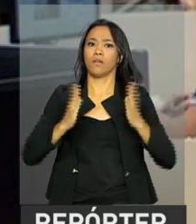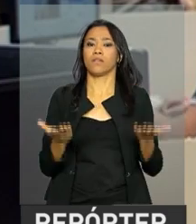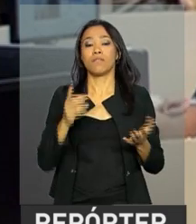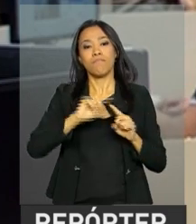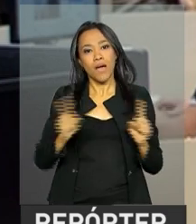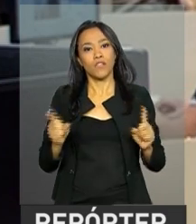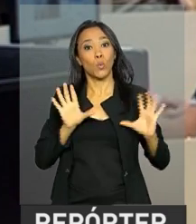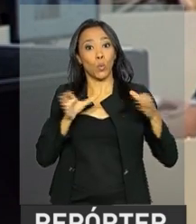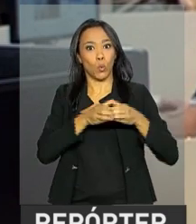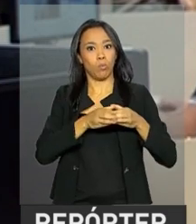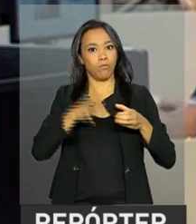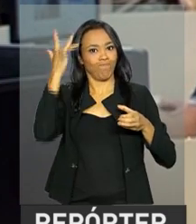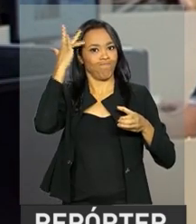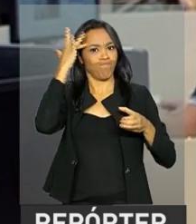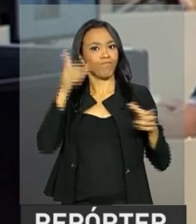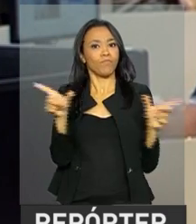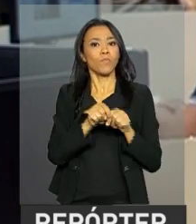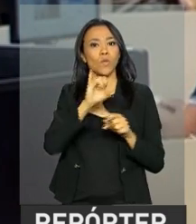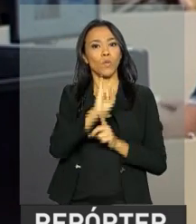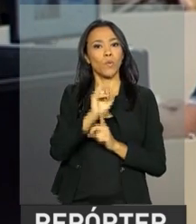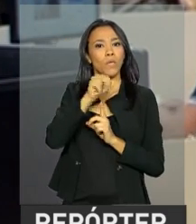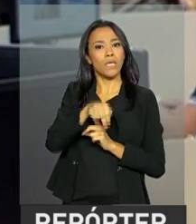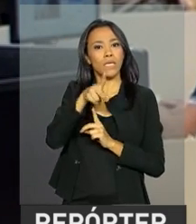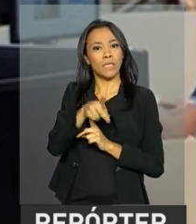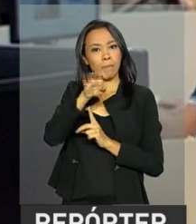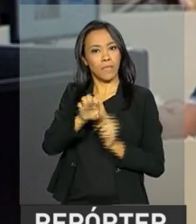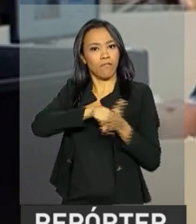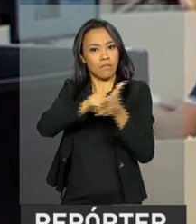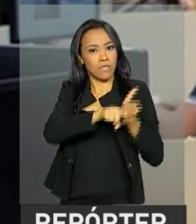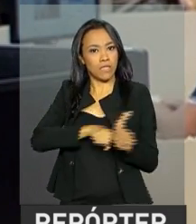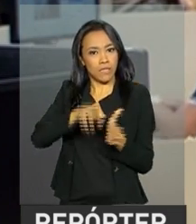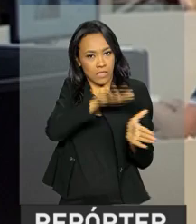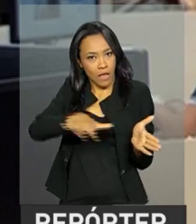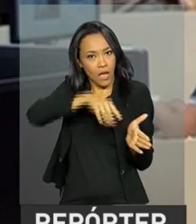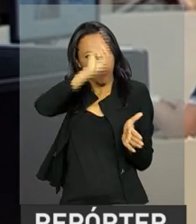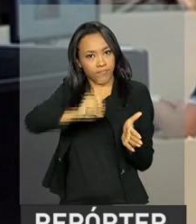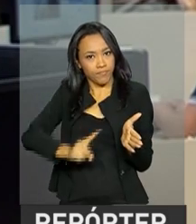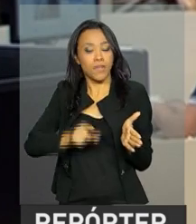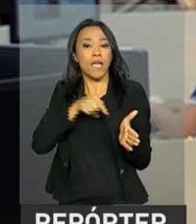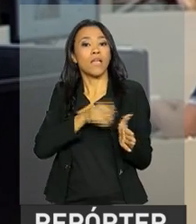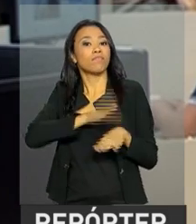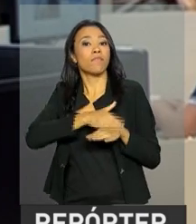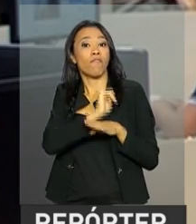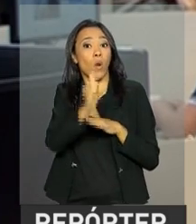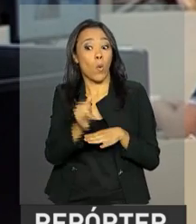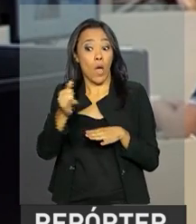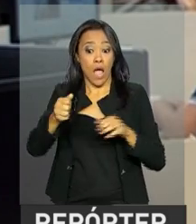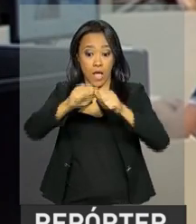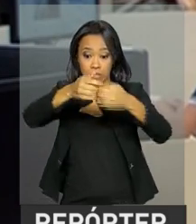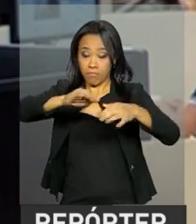eletricidade atmosférica do IMP com Instituto Nacional de Pesquisas espaciais segundo Osmar Pinto Júnior As praias são lugares